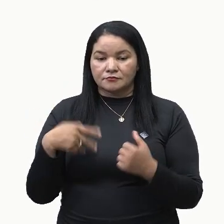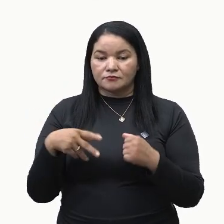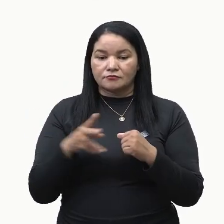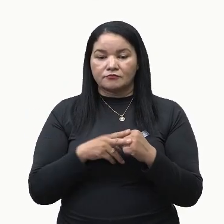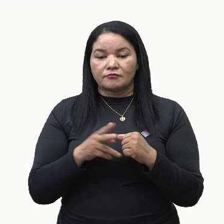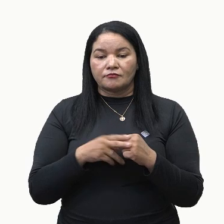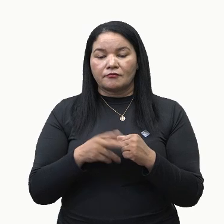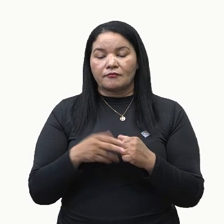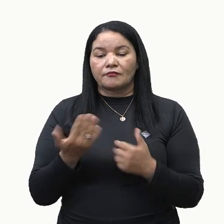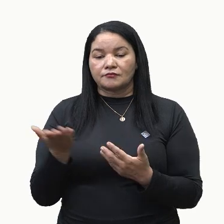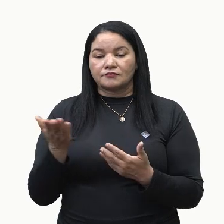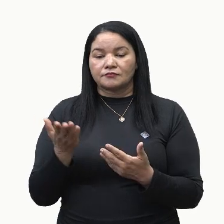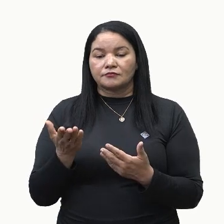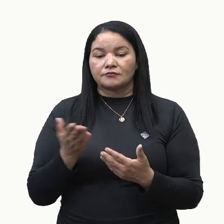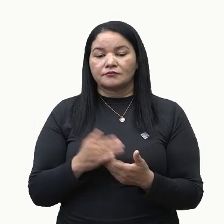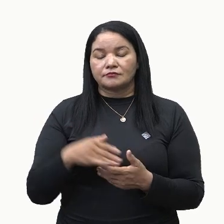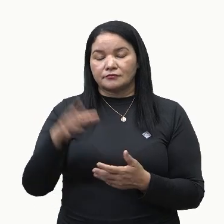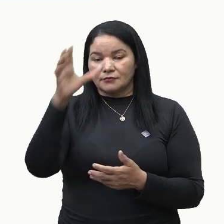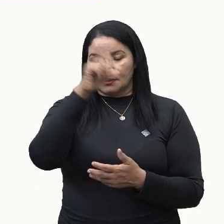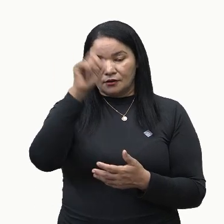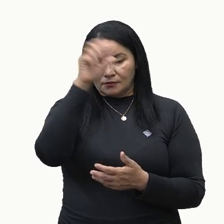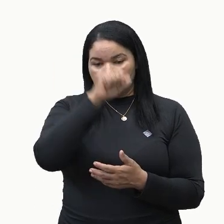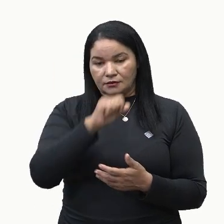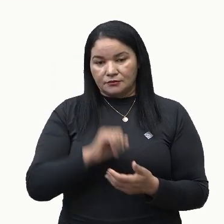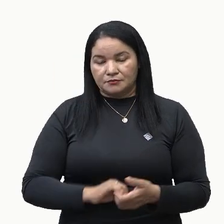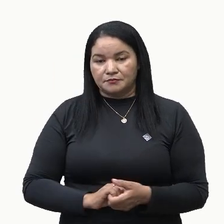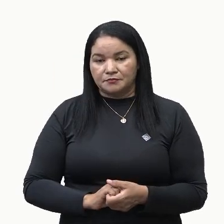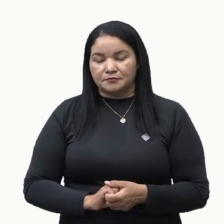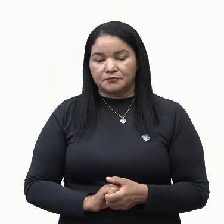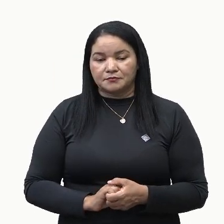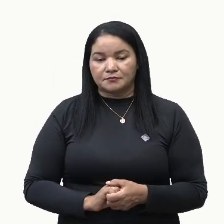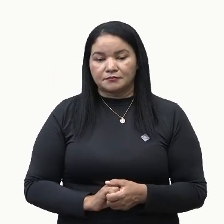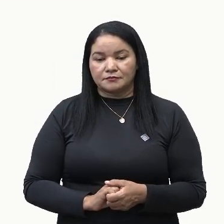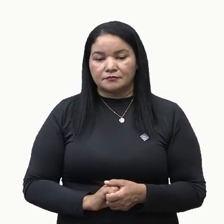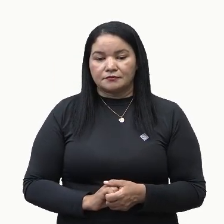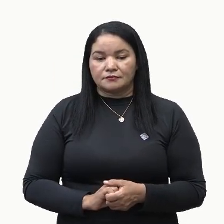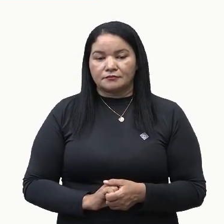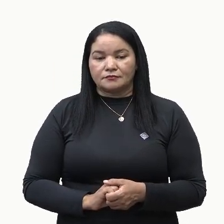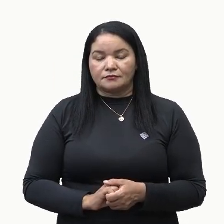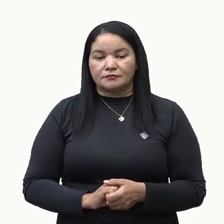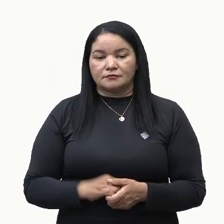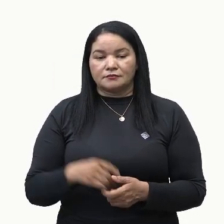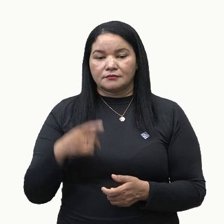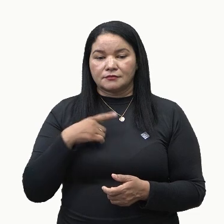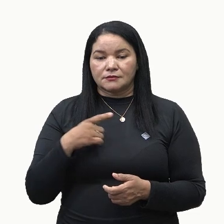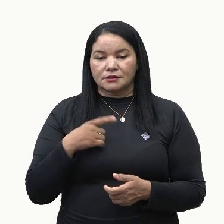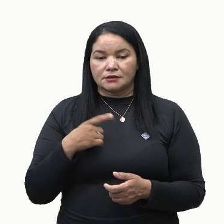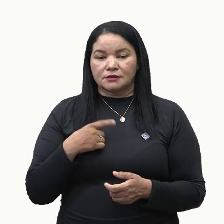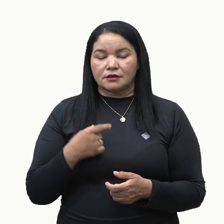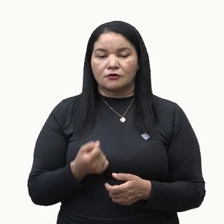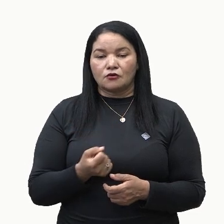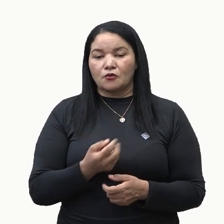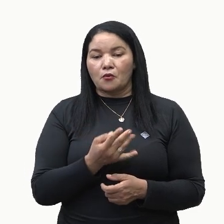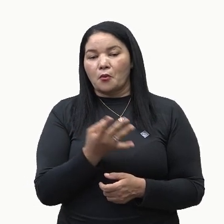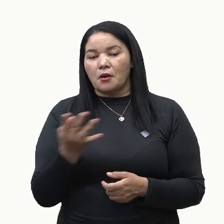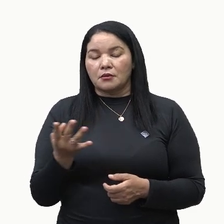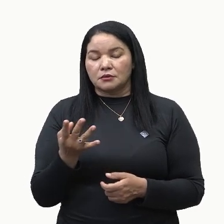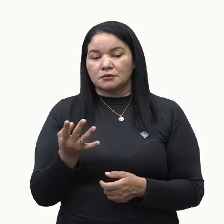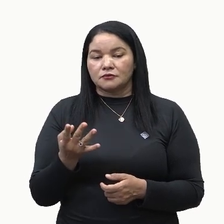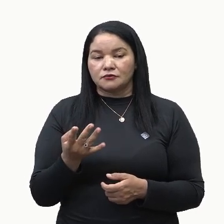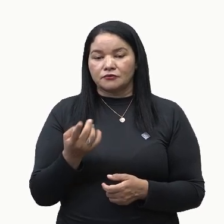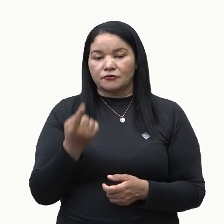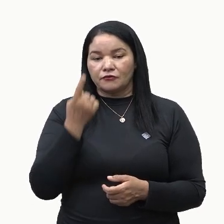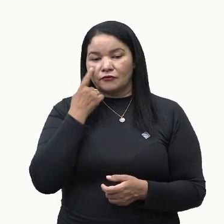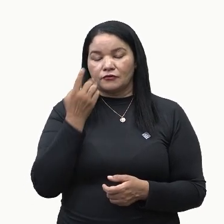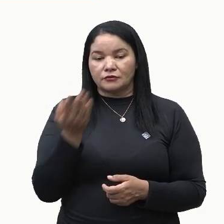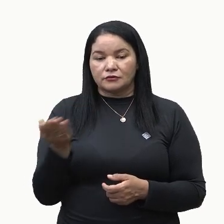com ele aprendeu. Notem aí, ó. Né? Temos uma 2, 3, 4, 5,